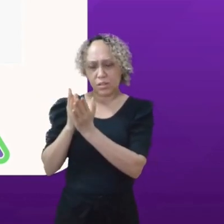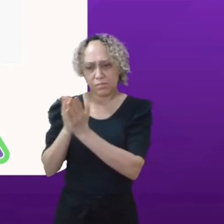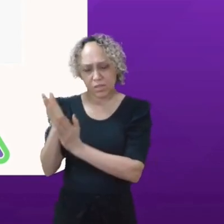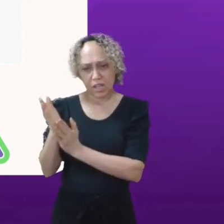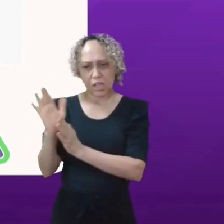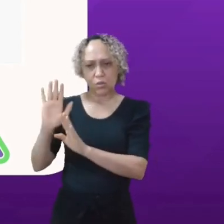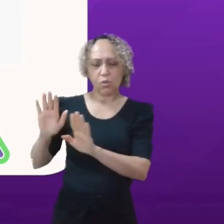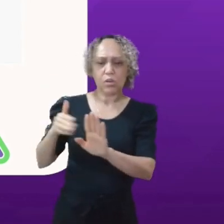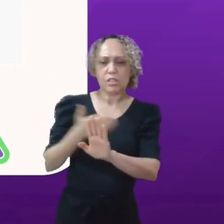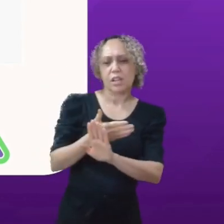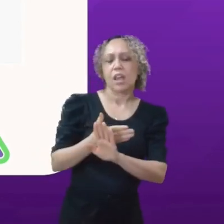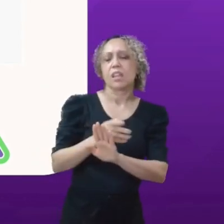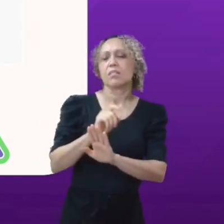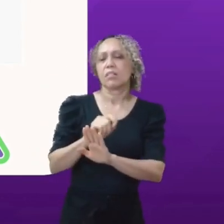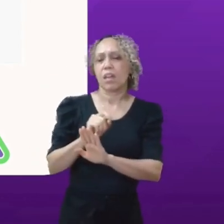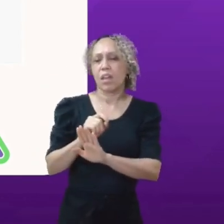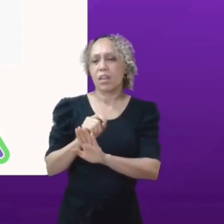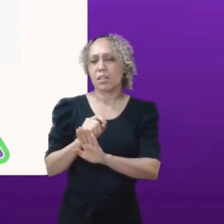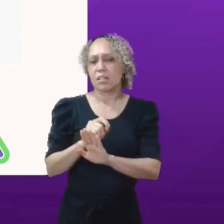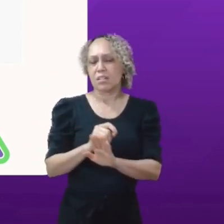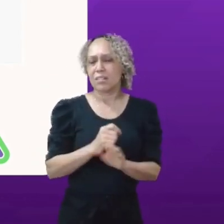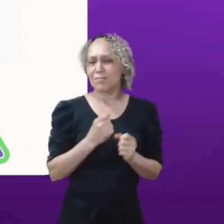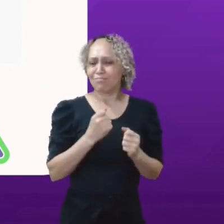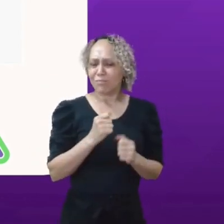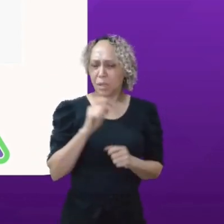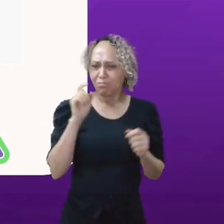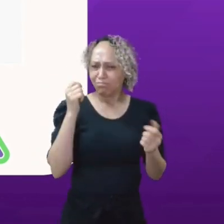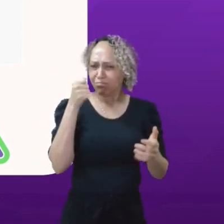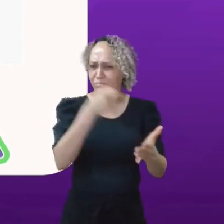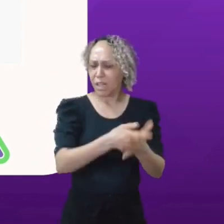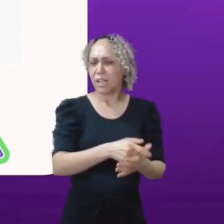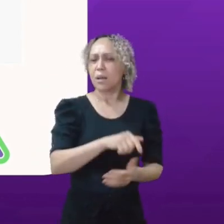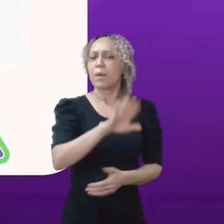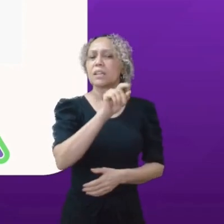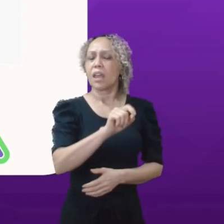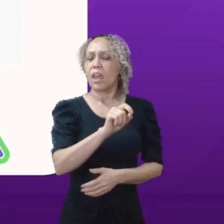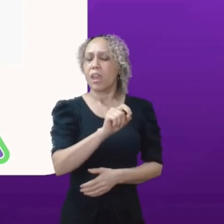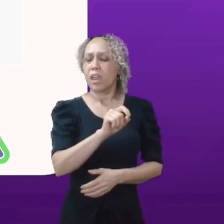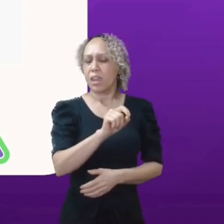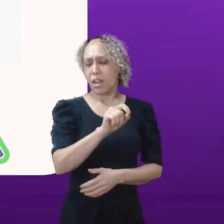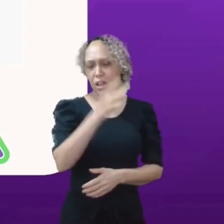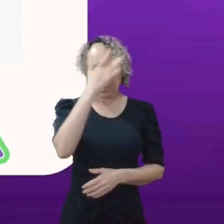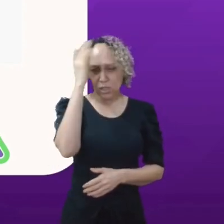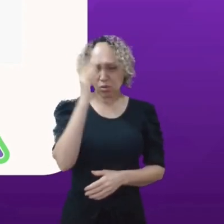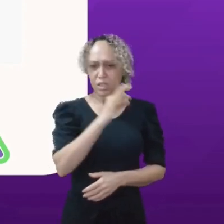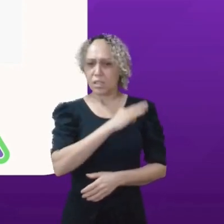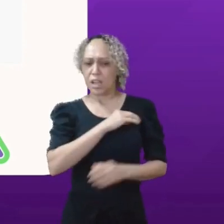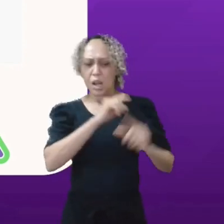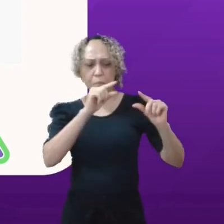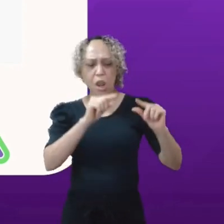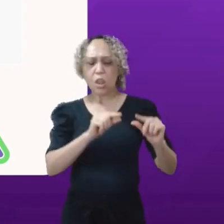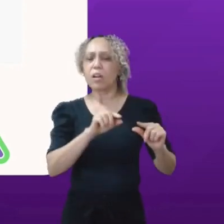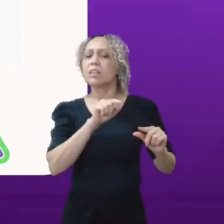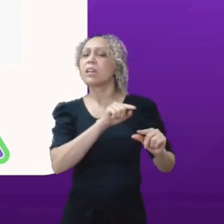consumo, pesa mais sobre quem ganha menos, e quem ganha menos são as mulheres negras. Aqui que está o ponto principal da